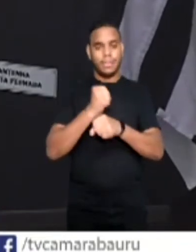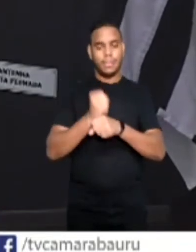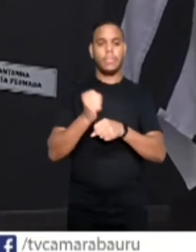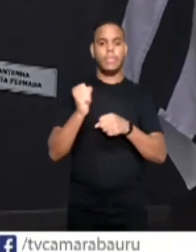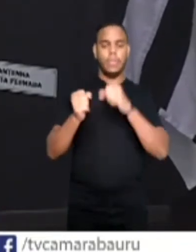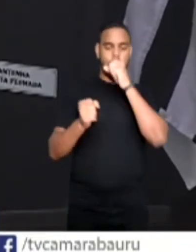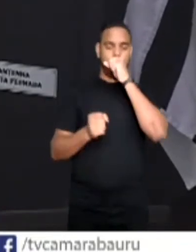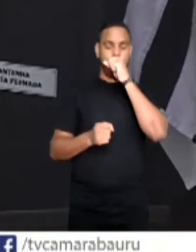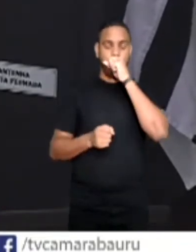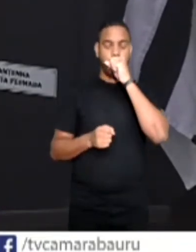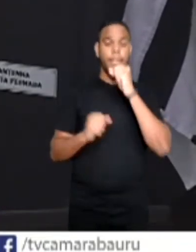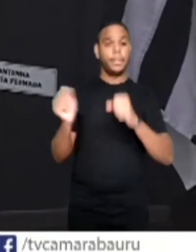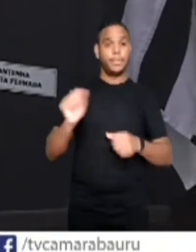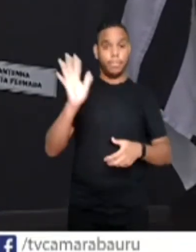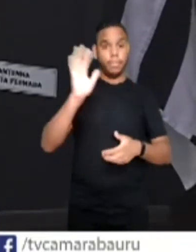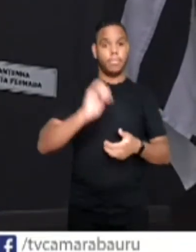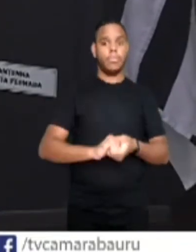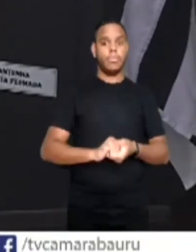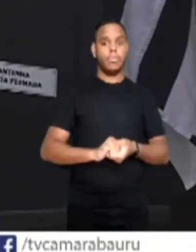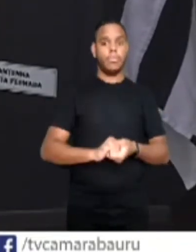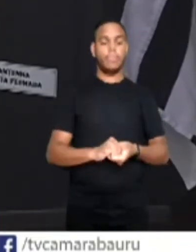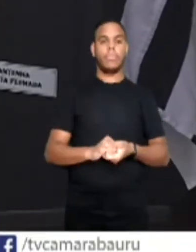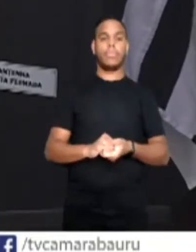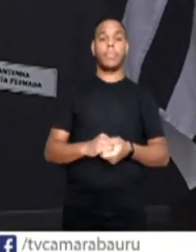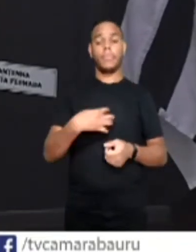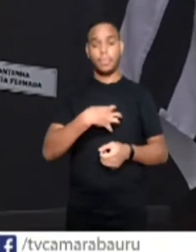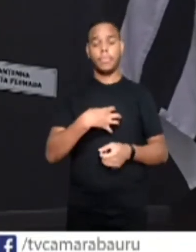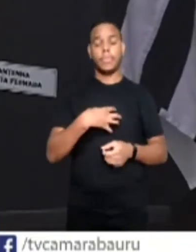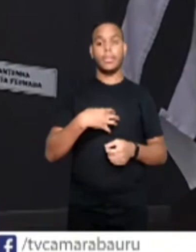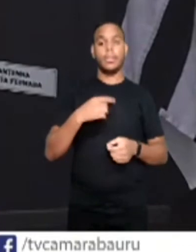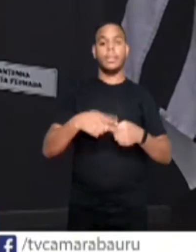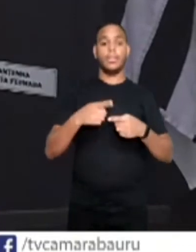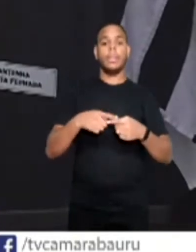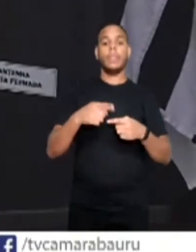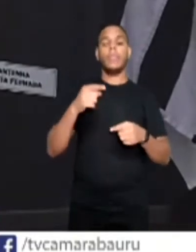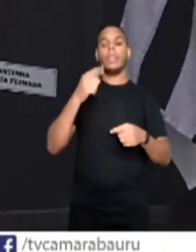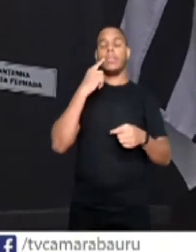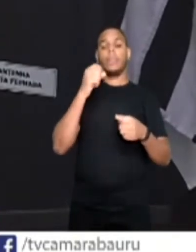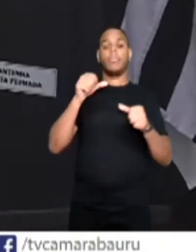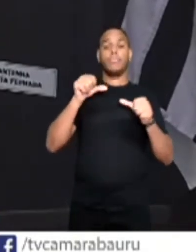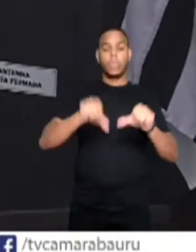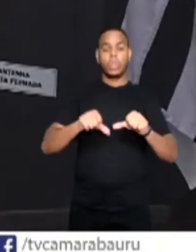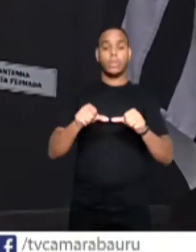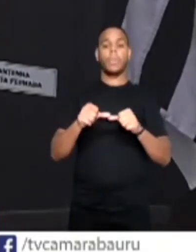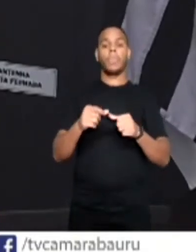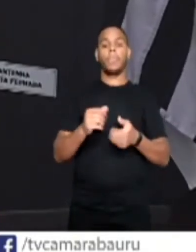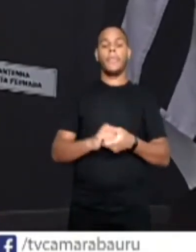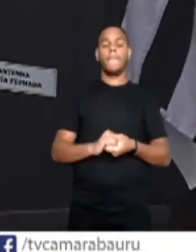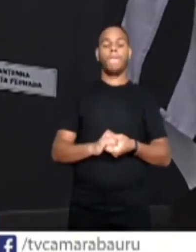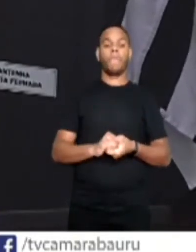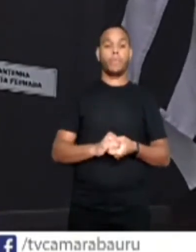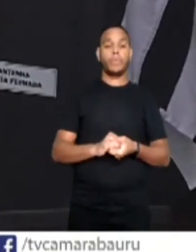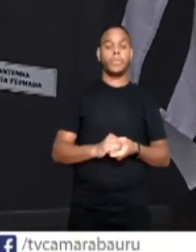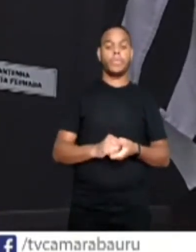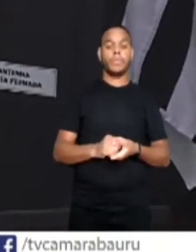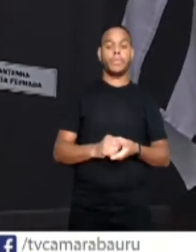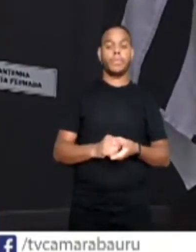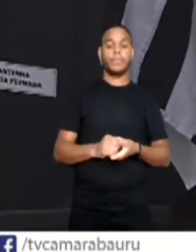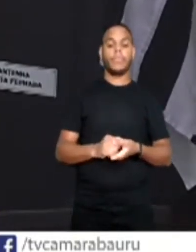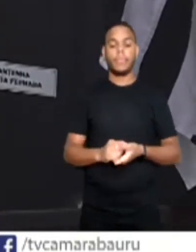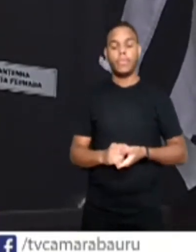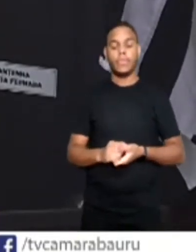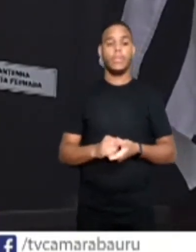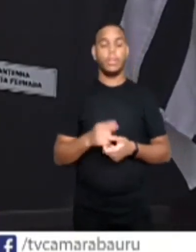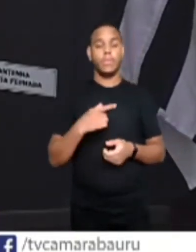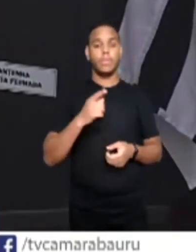muito caro. Infelizmente, isso acaba afunilando, fazendo com que alguns munícipes,